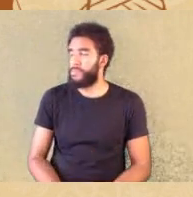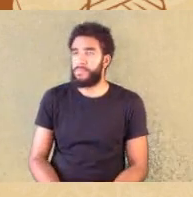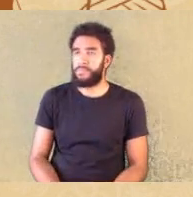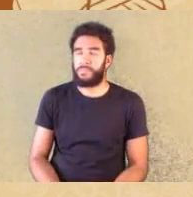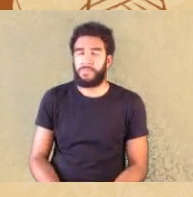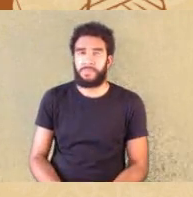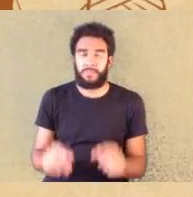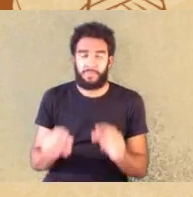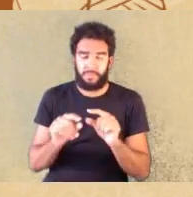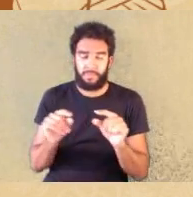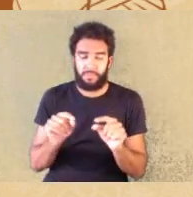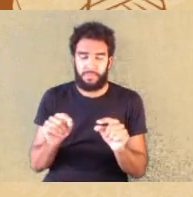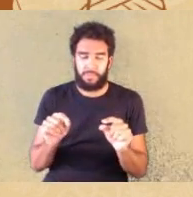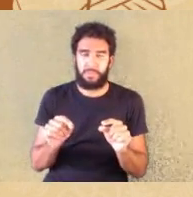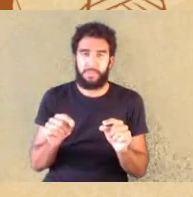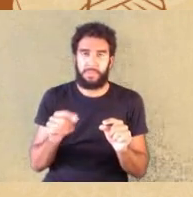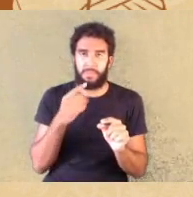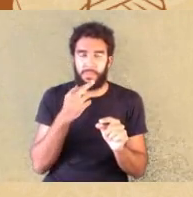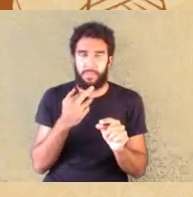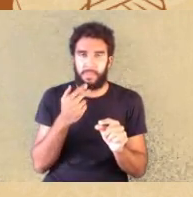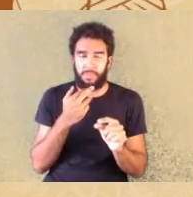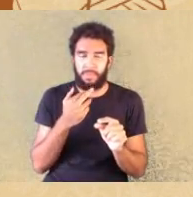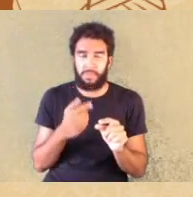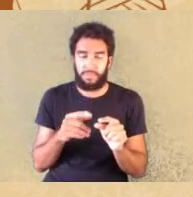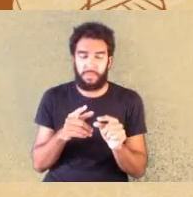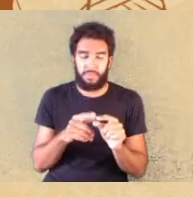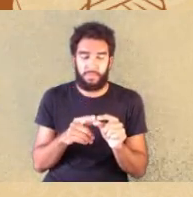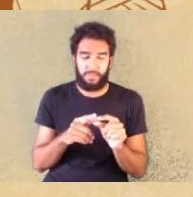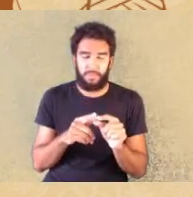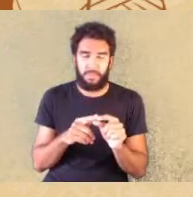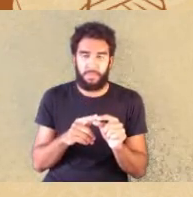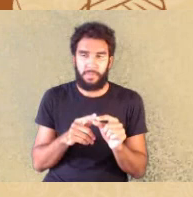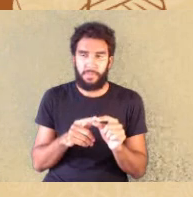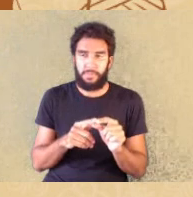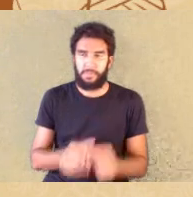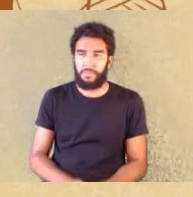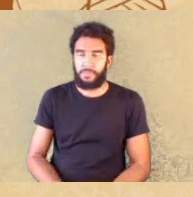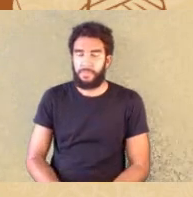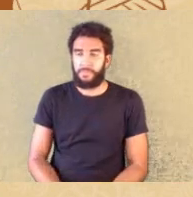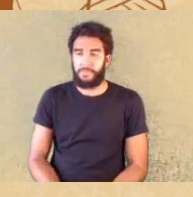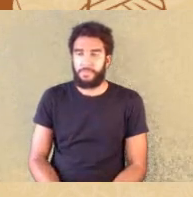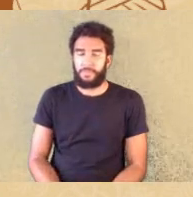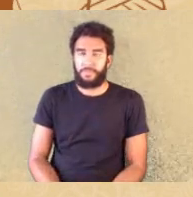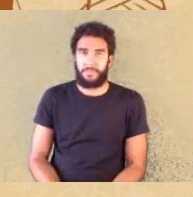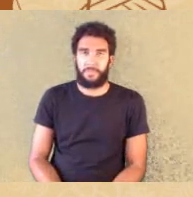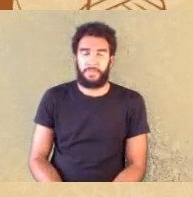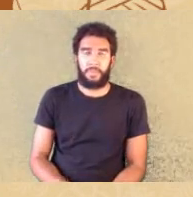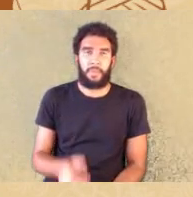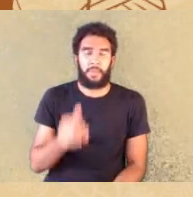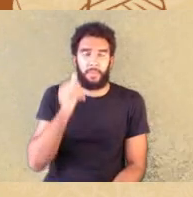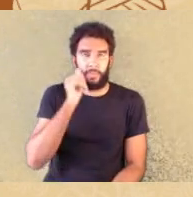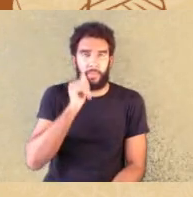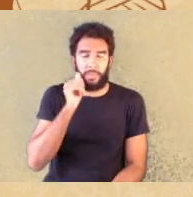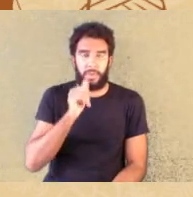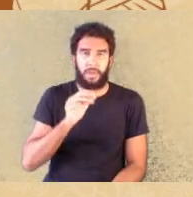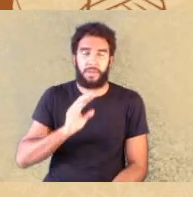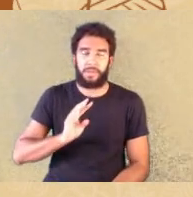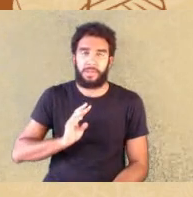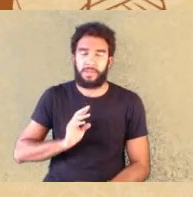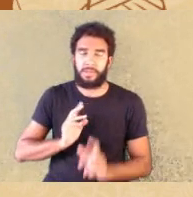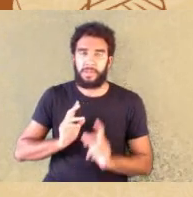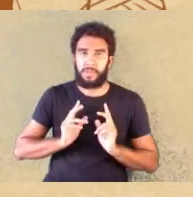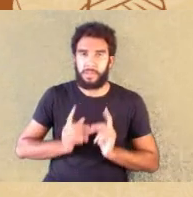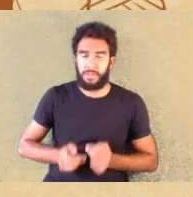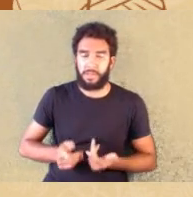tá? Mas nós nomeamos dessa forma: mulheres trans, mulheres atraídas por mulheres, homens trans,